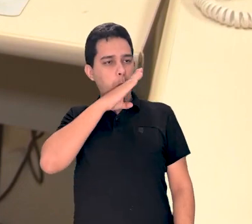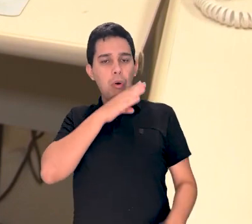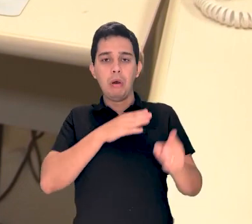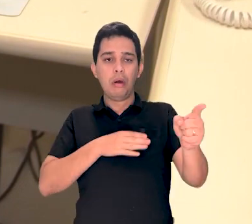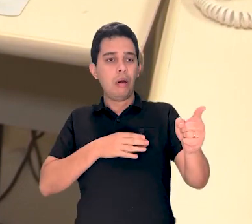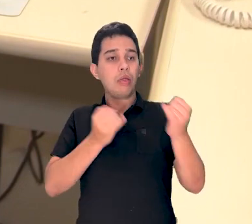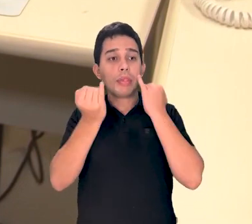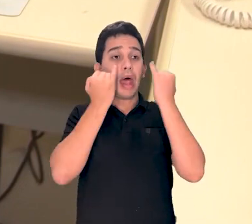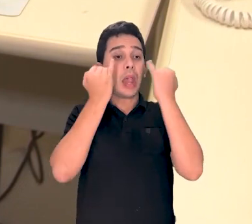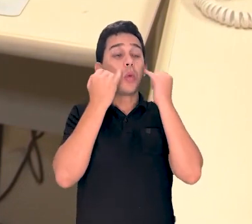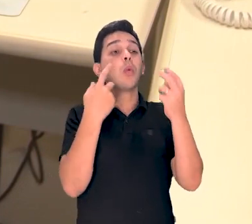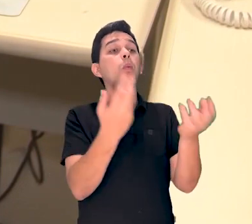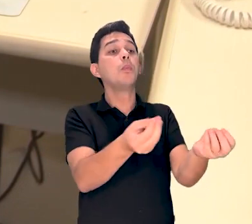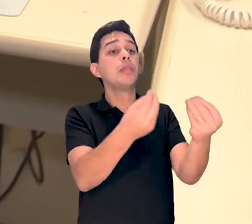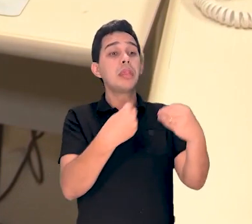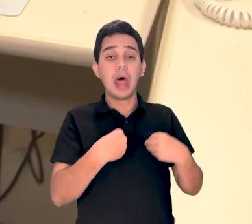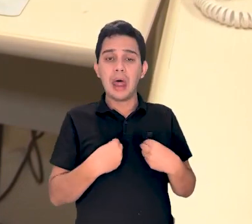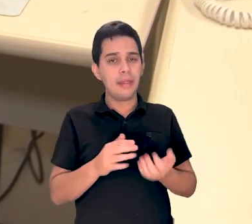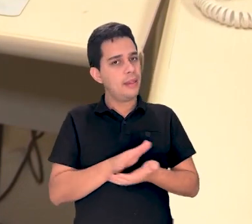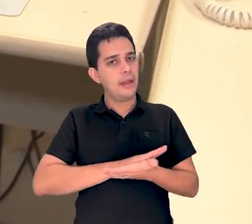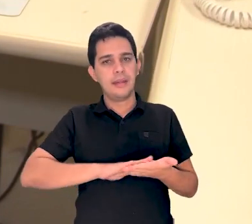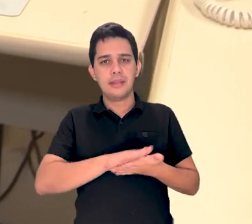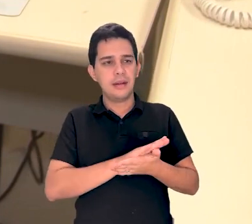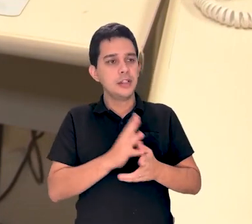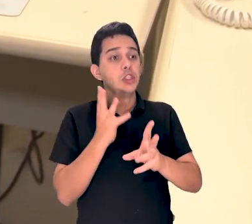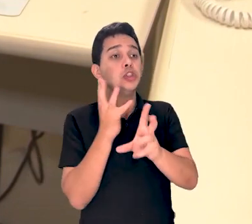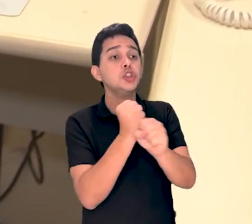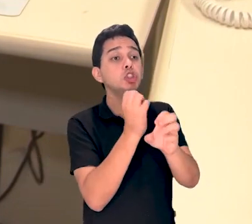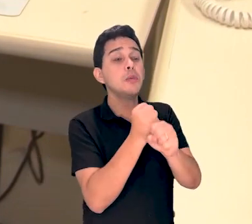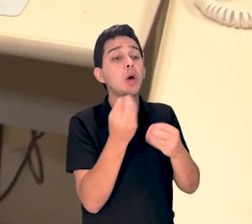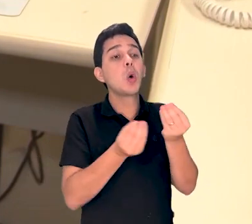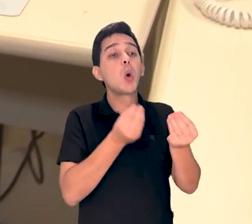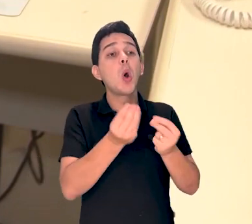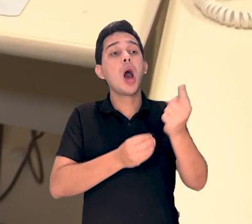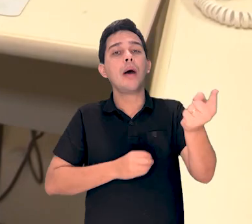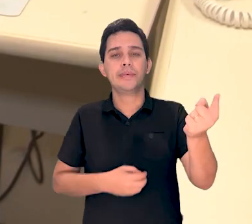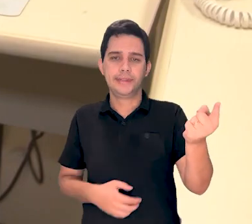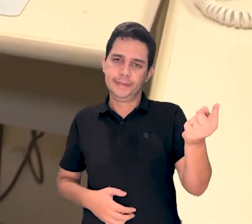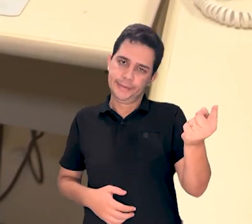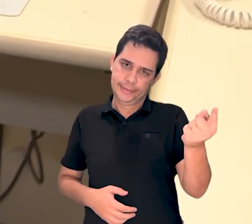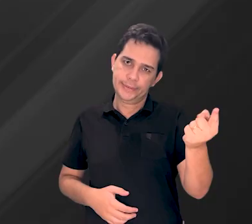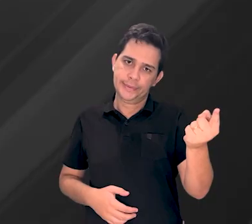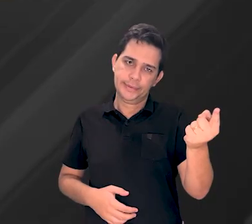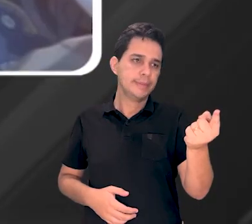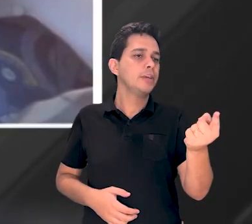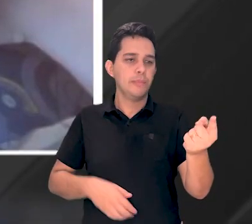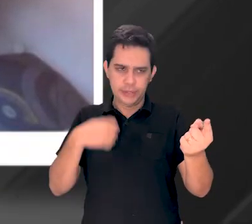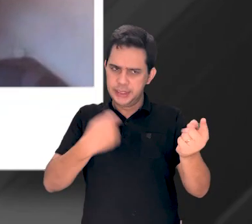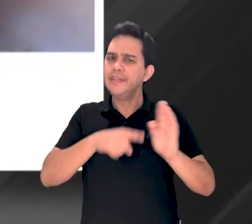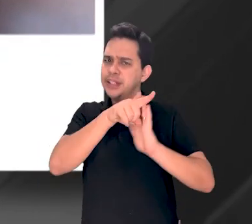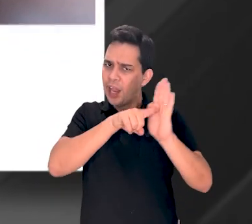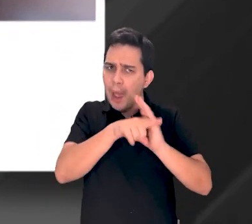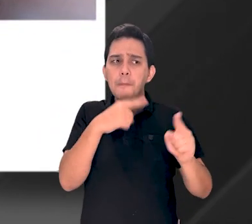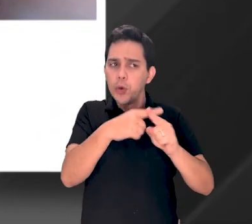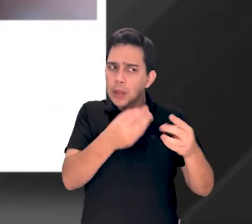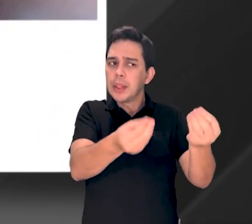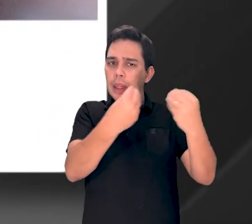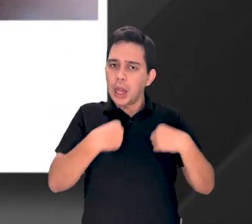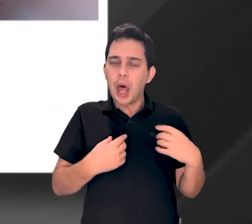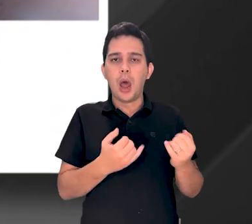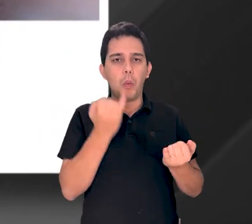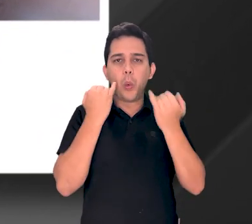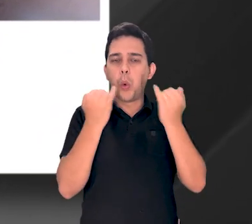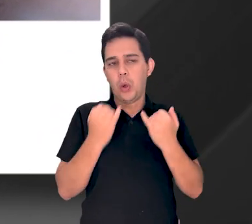Dados confiáveis do serviço não esse é um dos aspectos o outro é a forma de prestação do serviço quer dizer